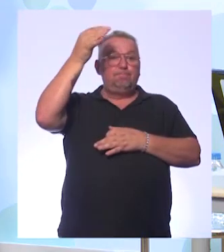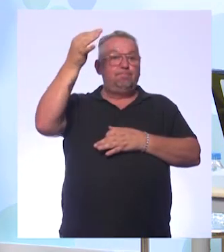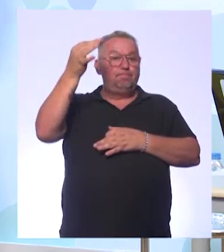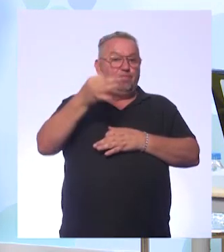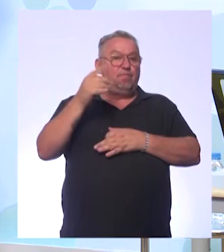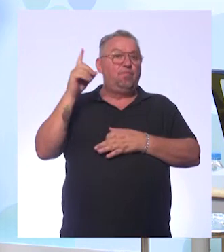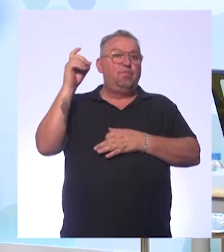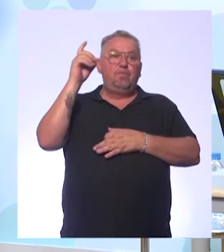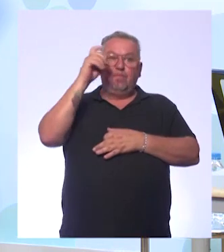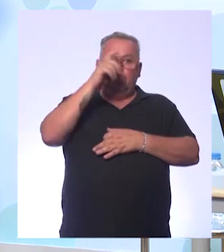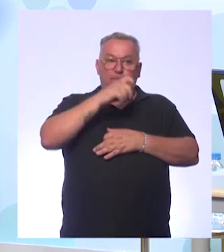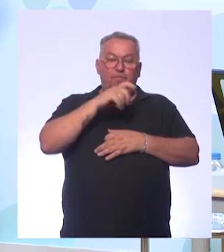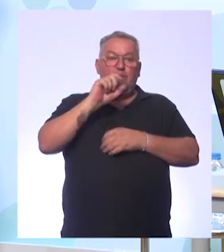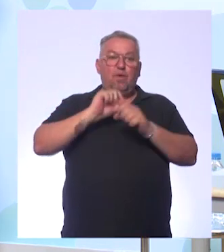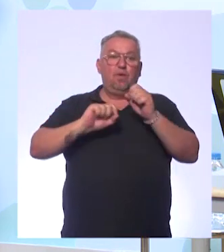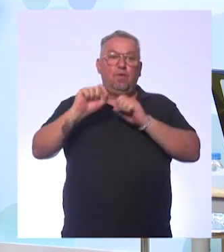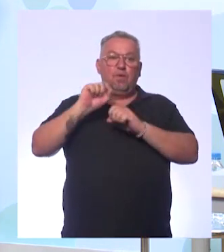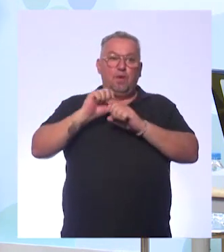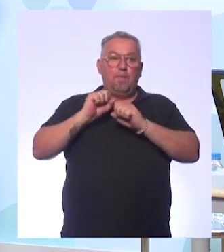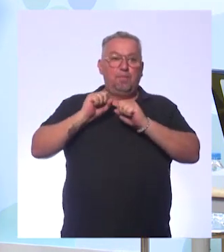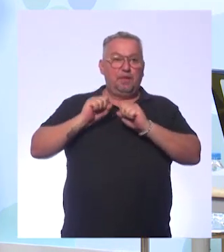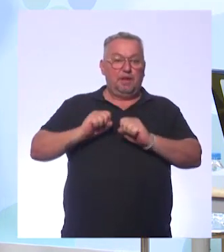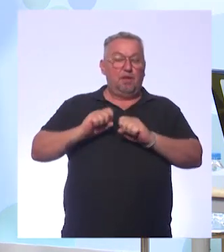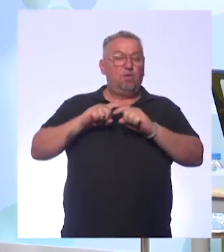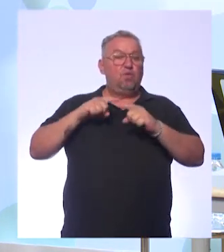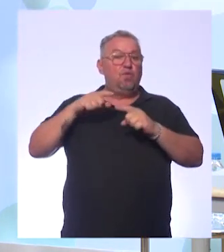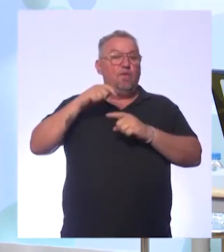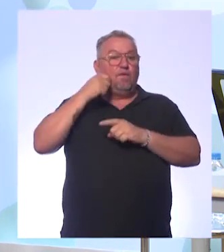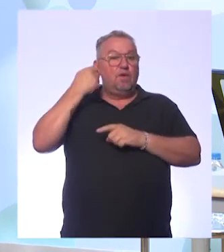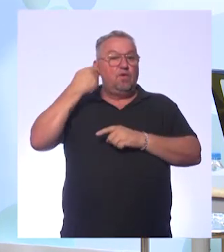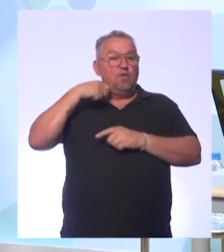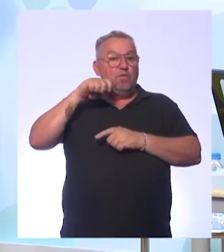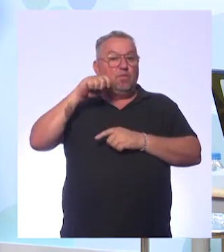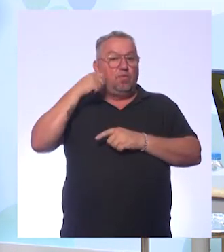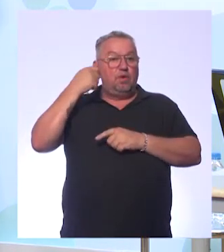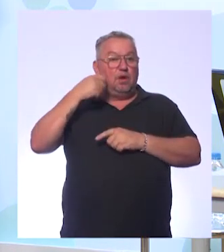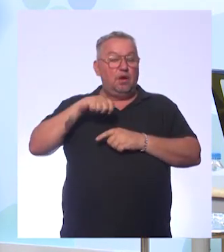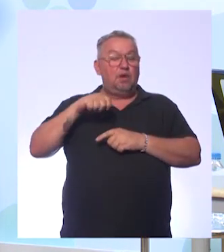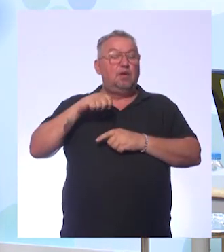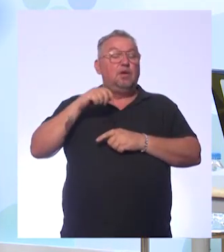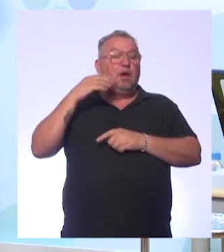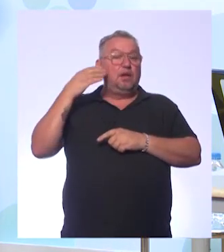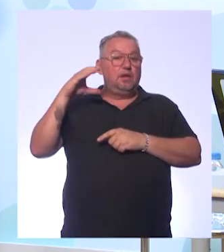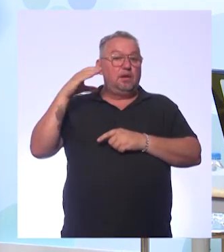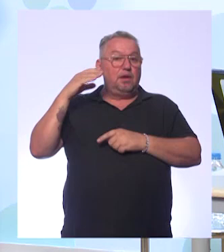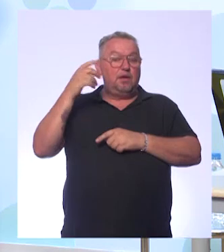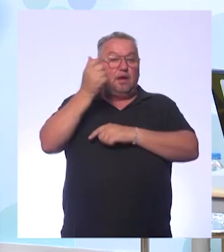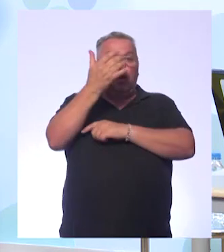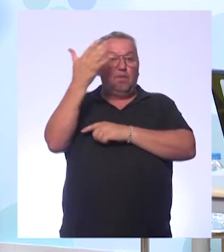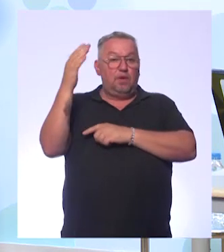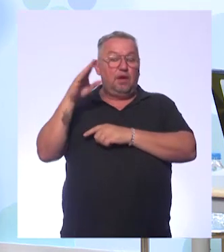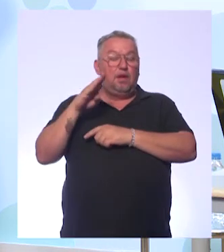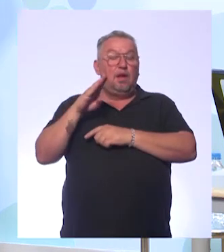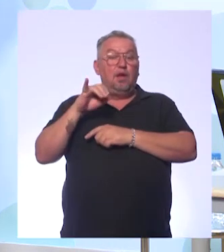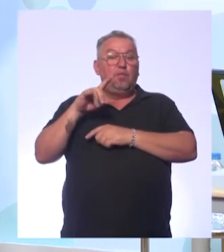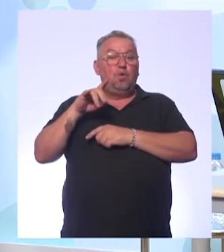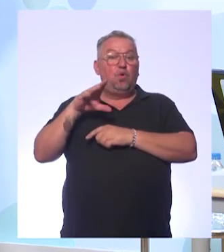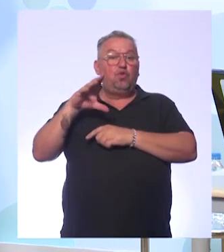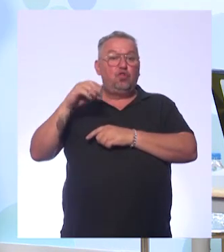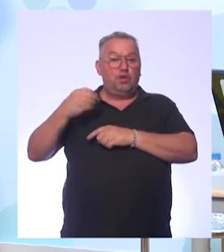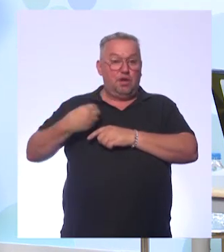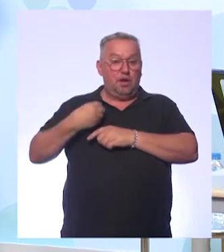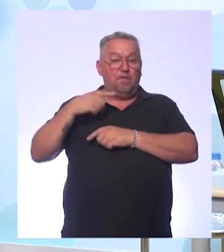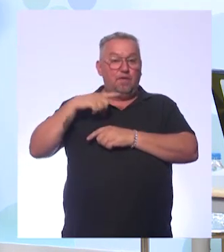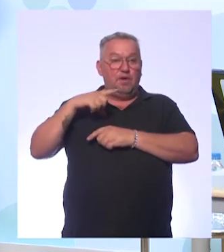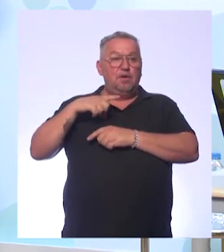fica difícil. É o que é pesado no vestibular aí, é ciência da natureza, e biologia vai ter um peso bem forte. Então é